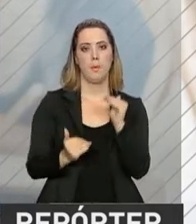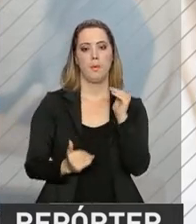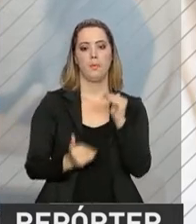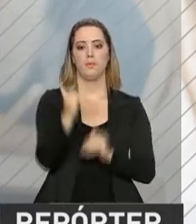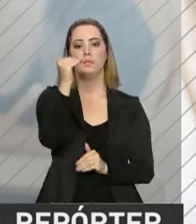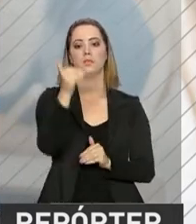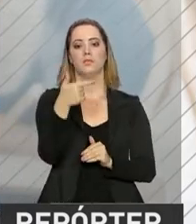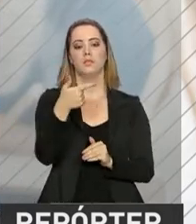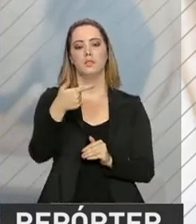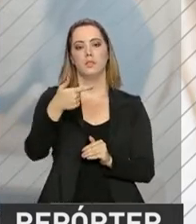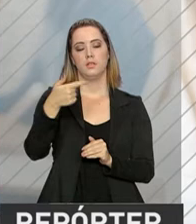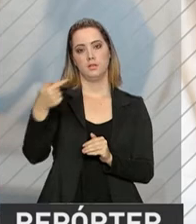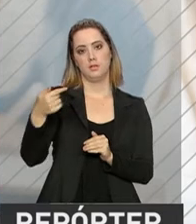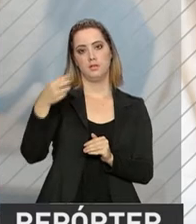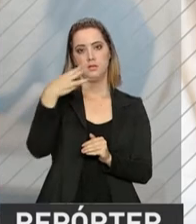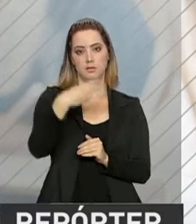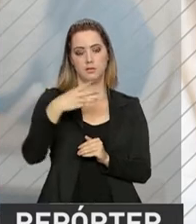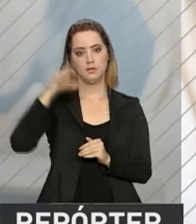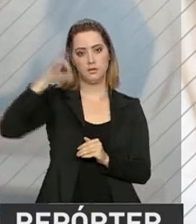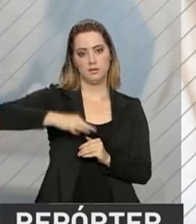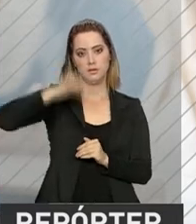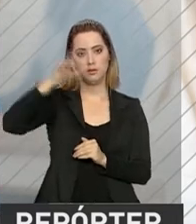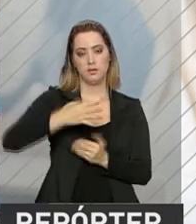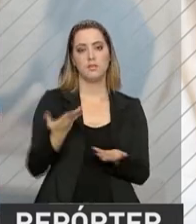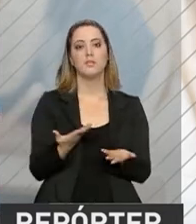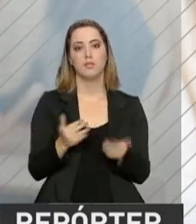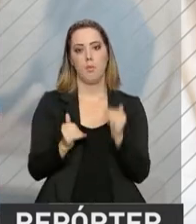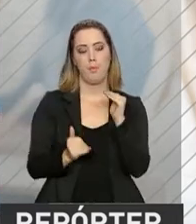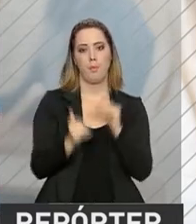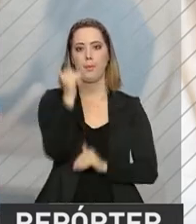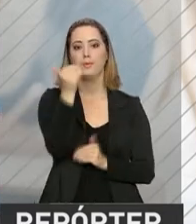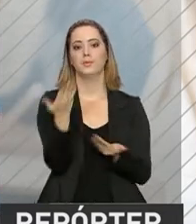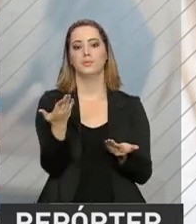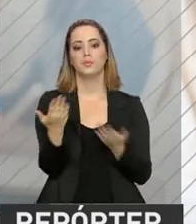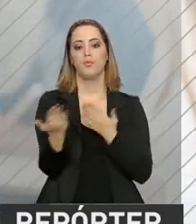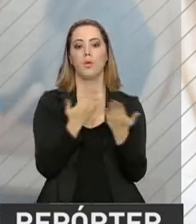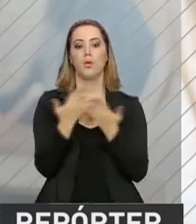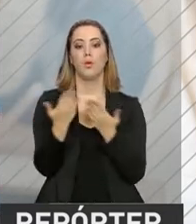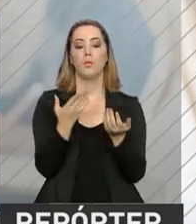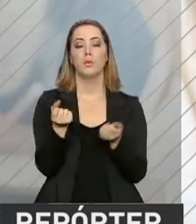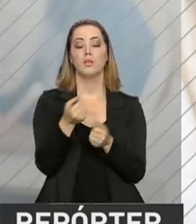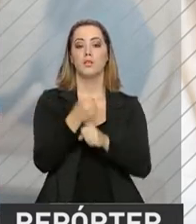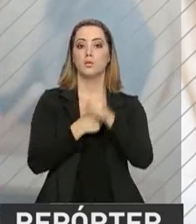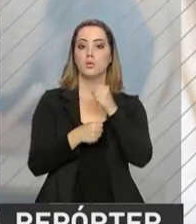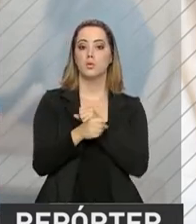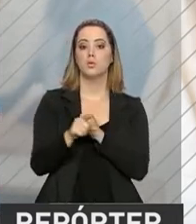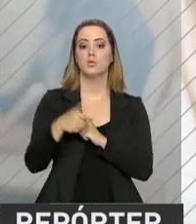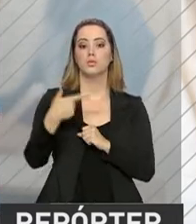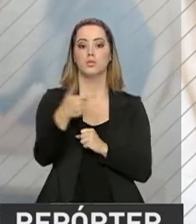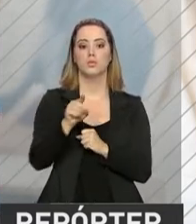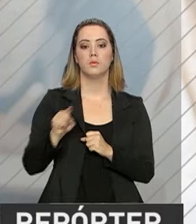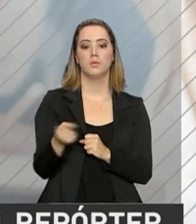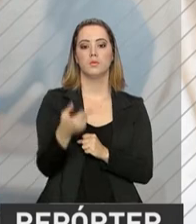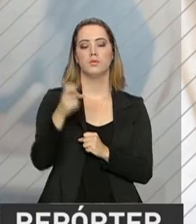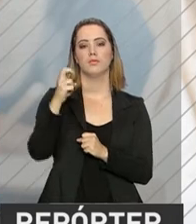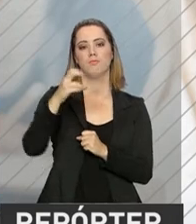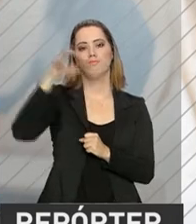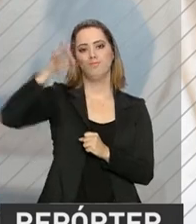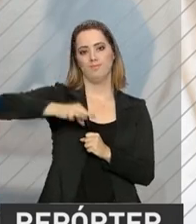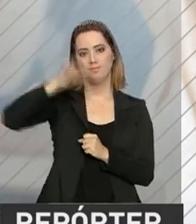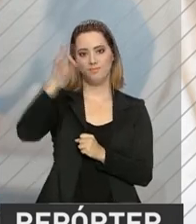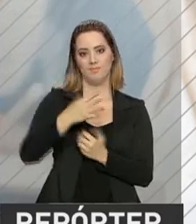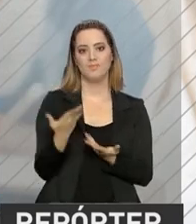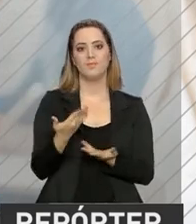cresceu 73%. Em relação a 2014, o aumento foi de 2,5%. A